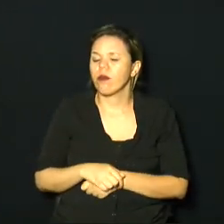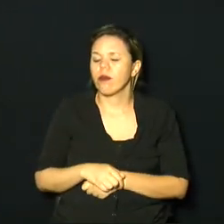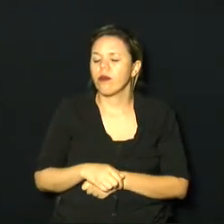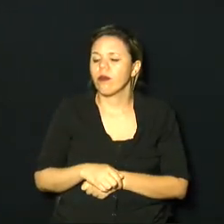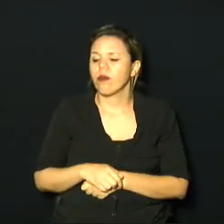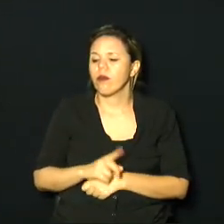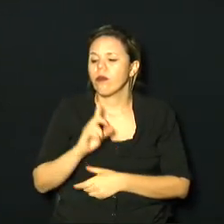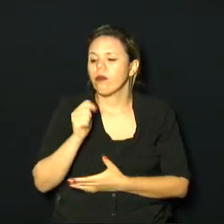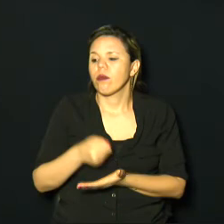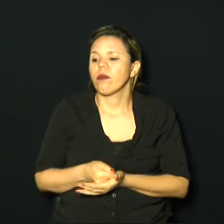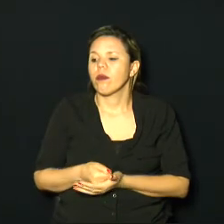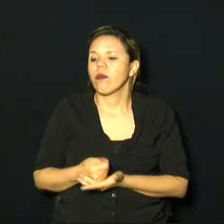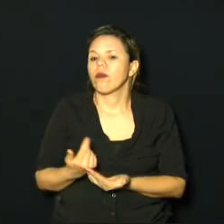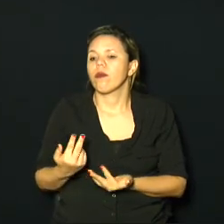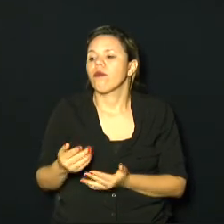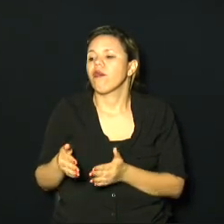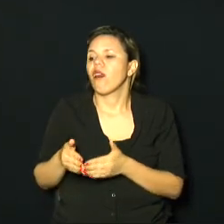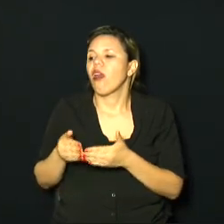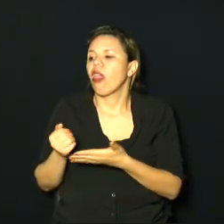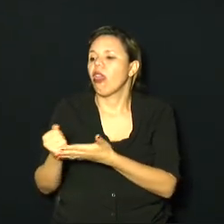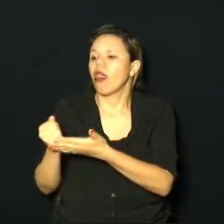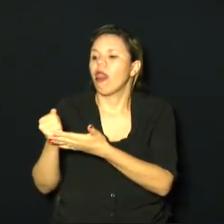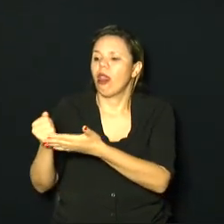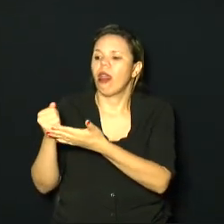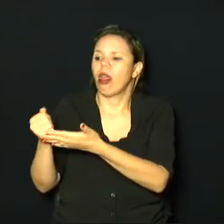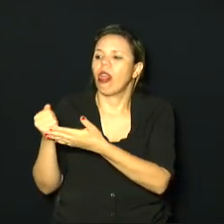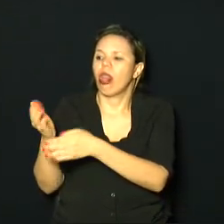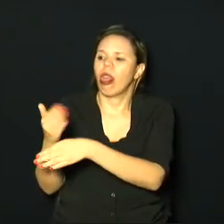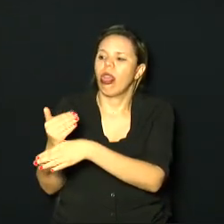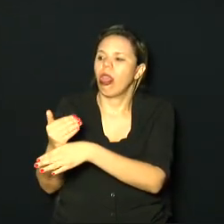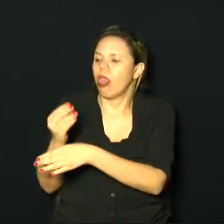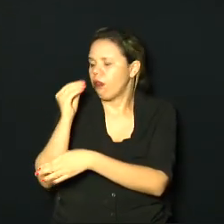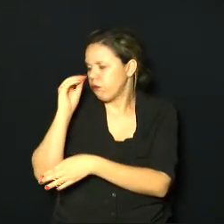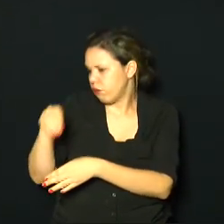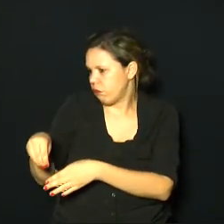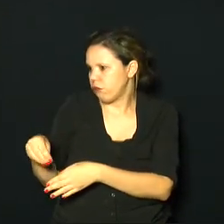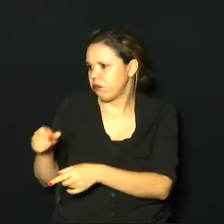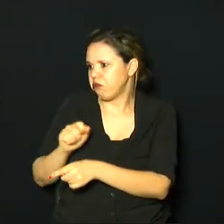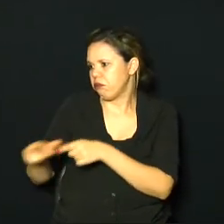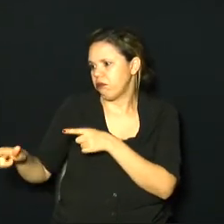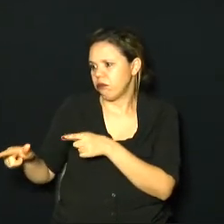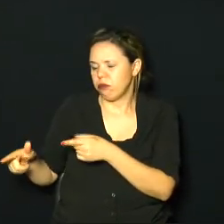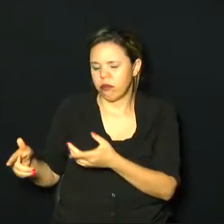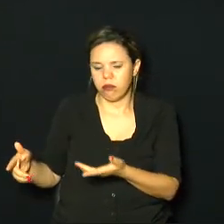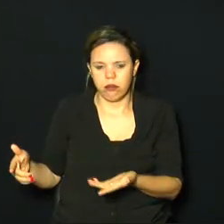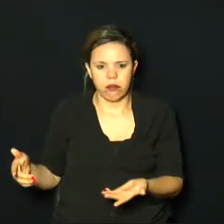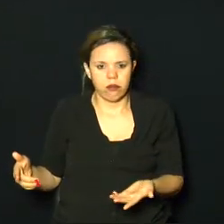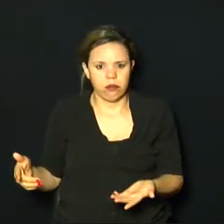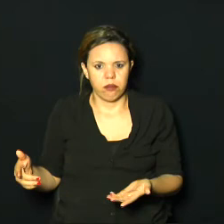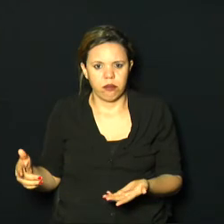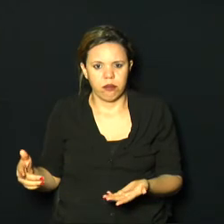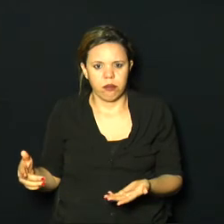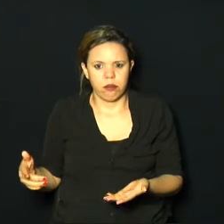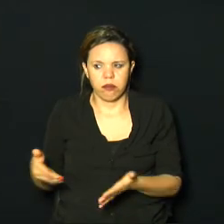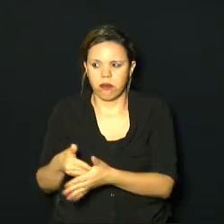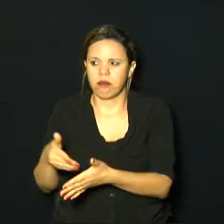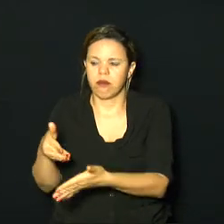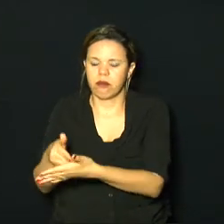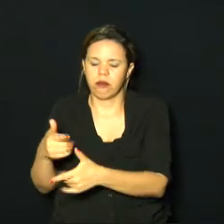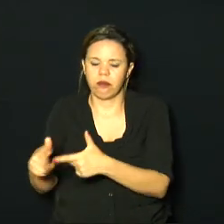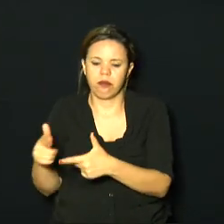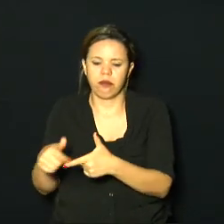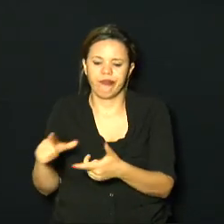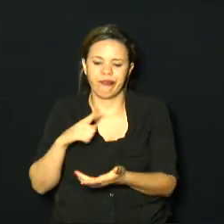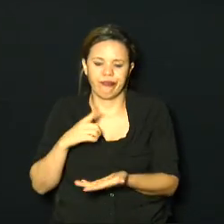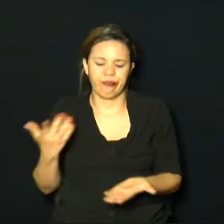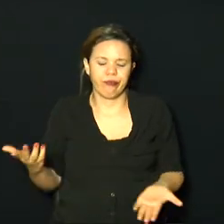é garantir como se fosse ainda um favor. Não, vou conceder como o auxílio moradia com todas as limitações e problemas que